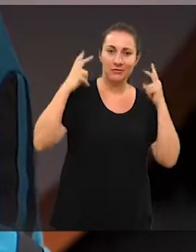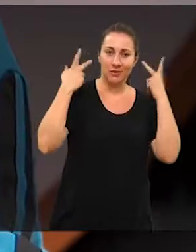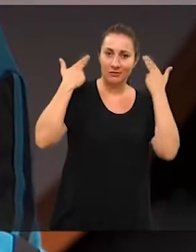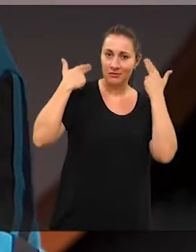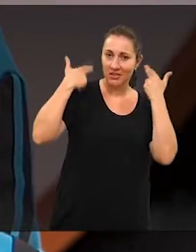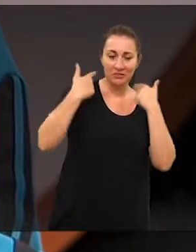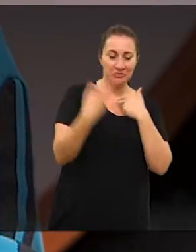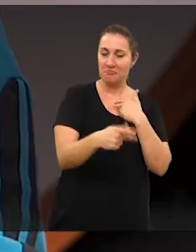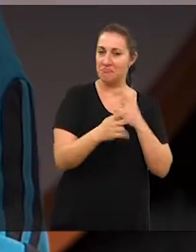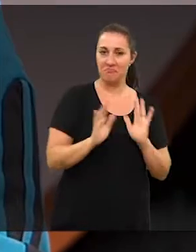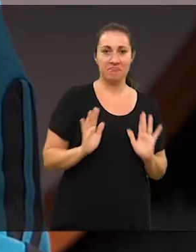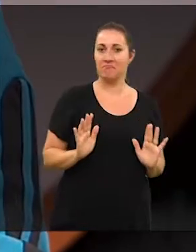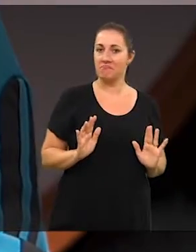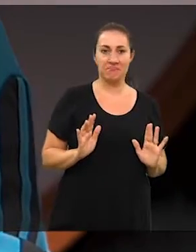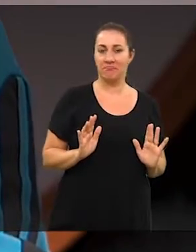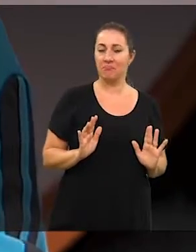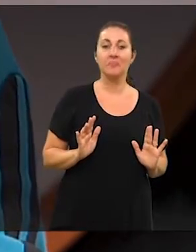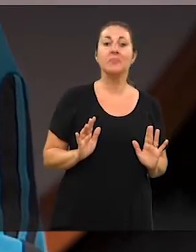criança vai apresentar.